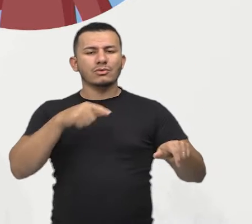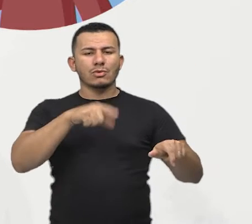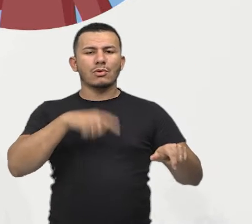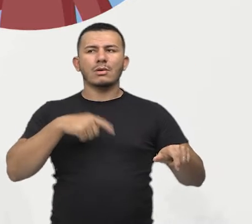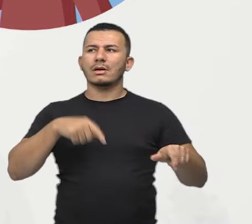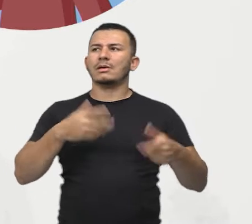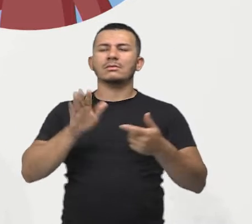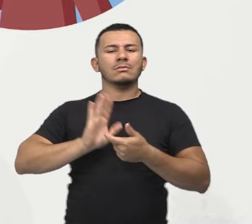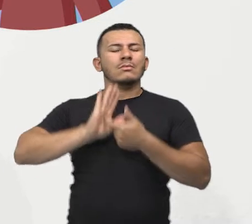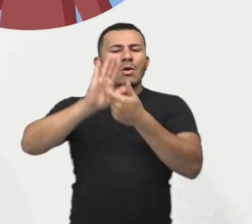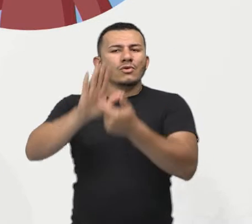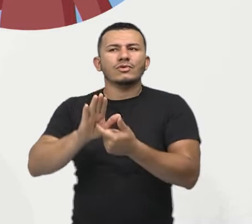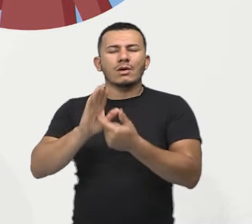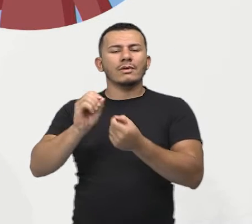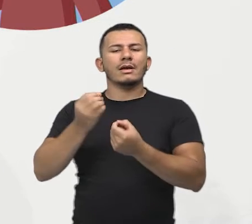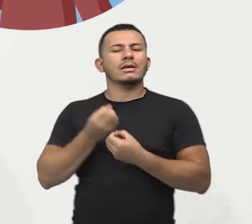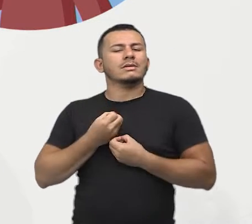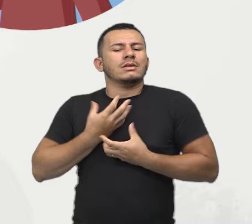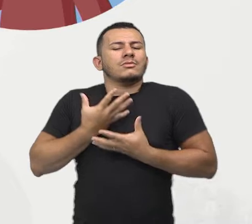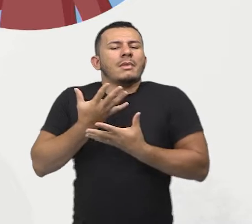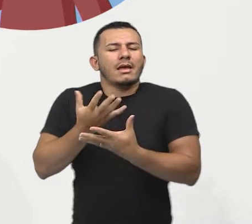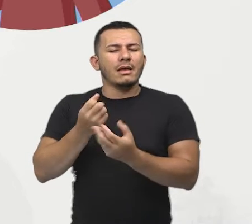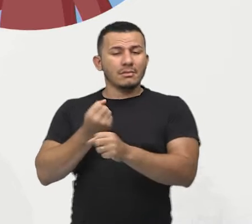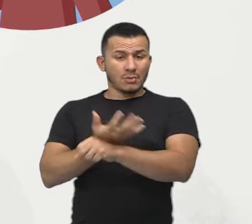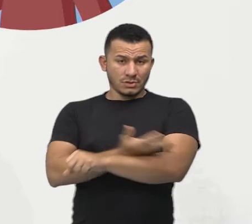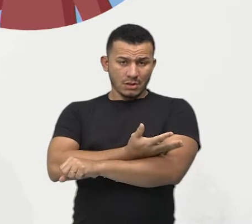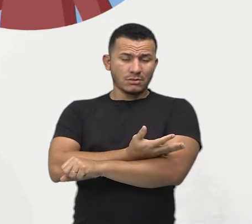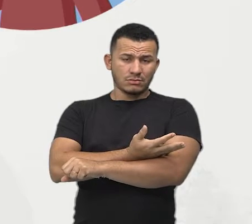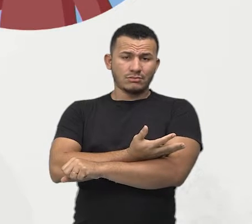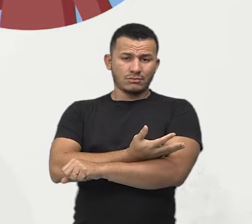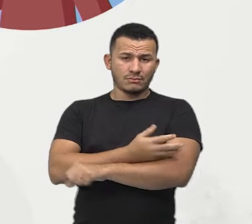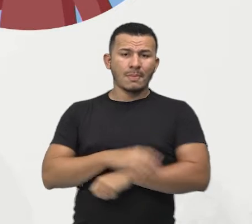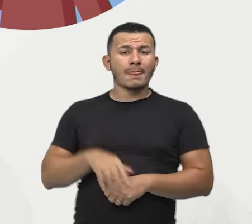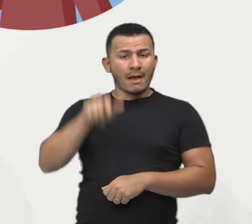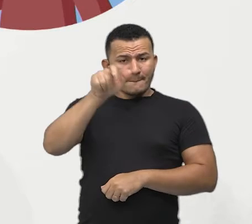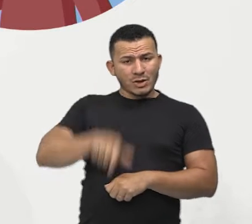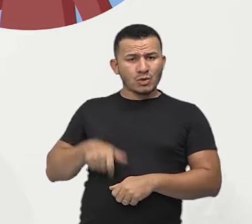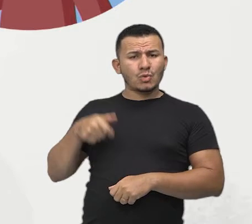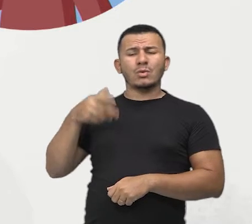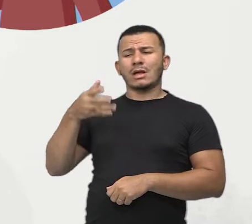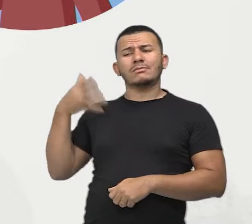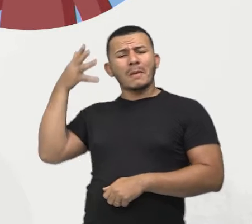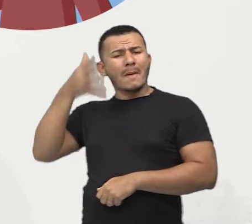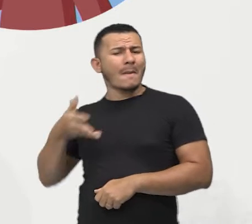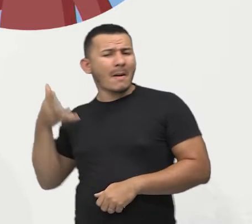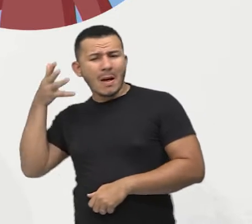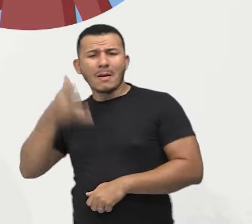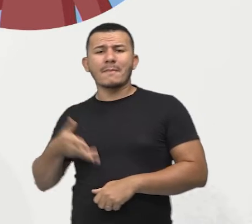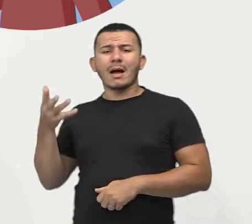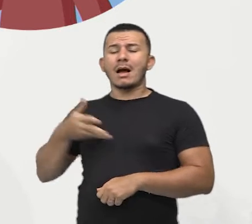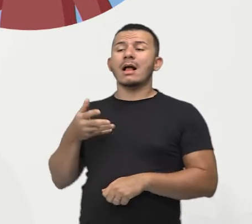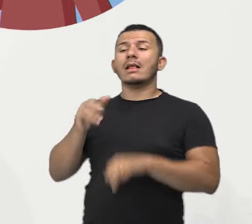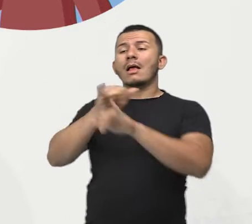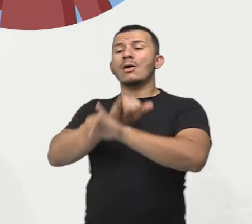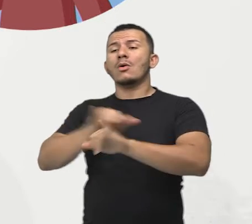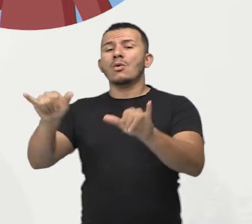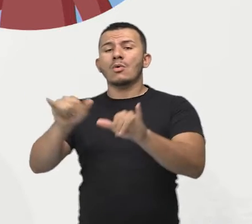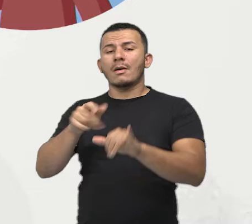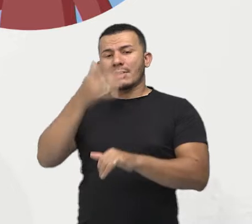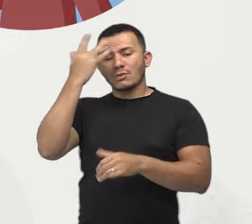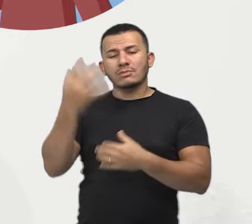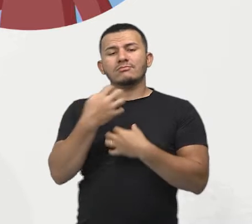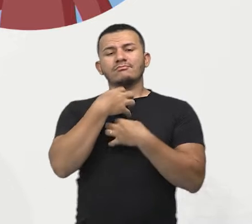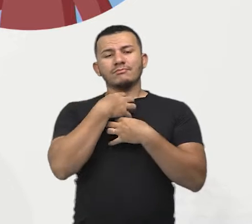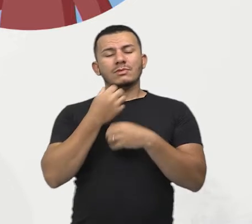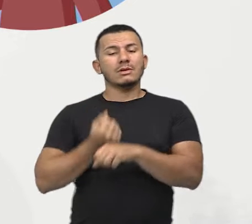quer manifestar emoção, certo? Então, este emissor é a pessoa que está falando e o que ele quer manifestar, olha